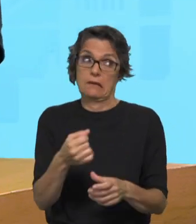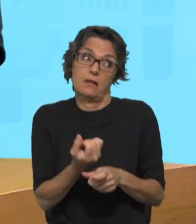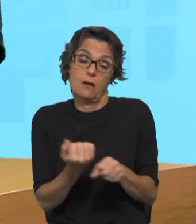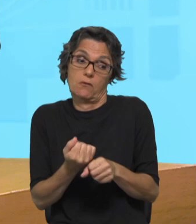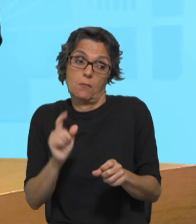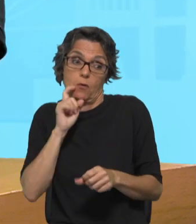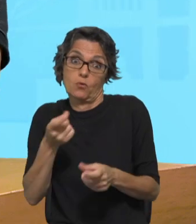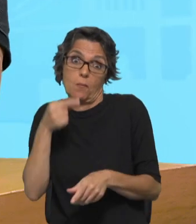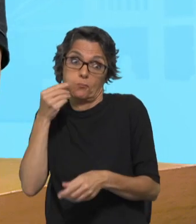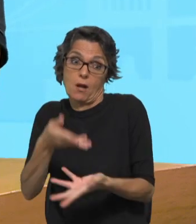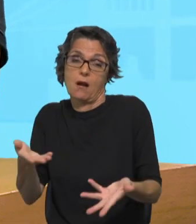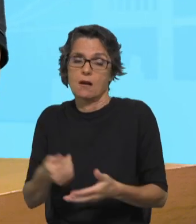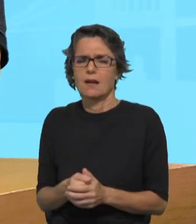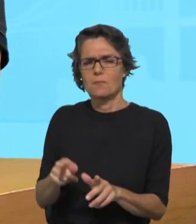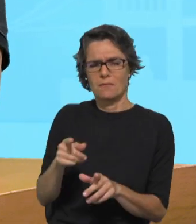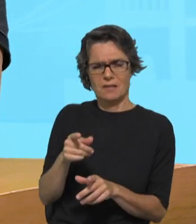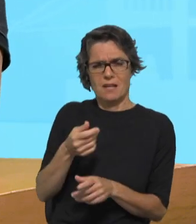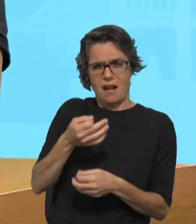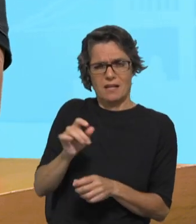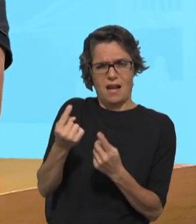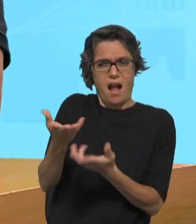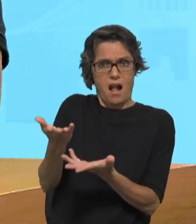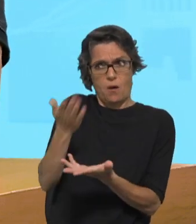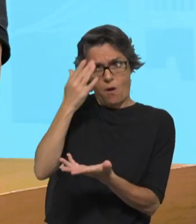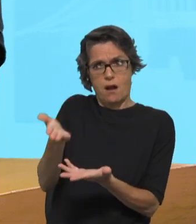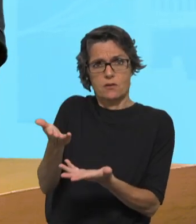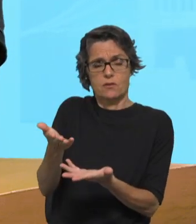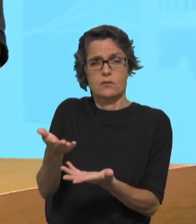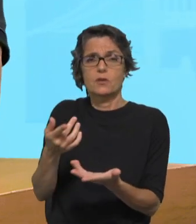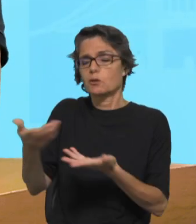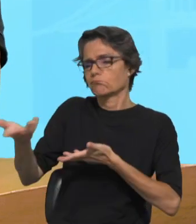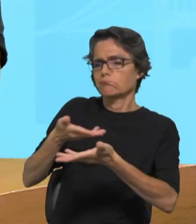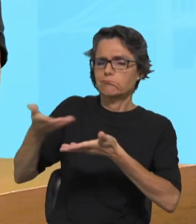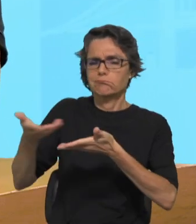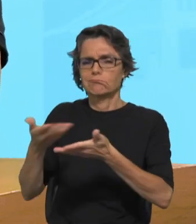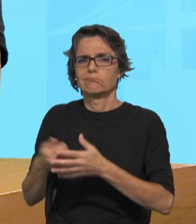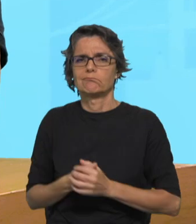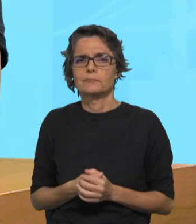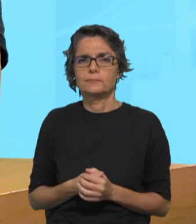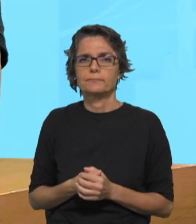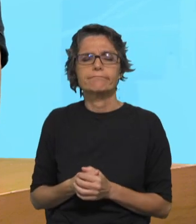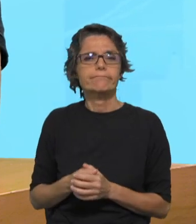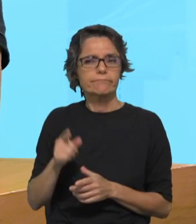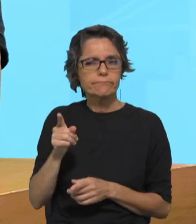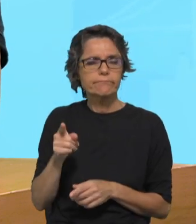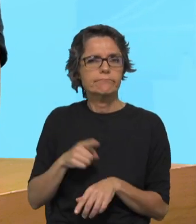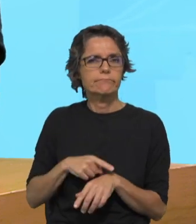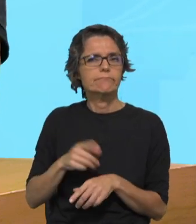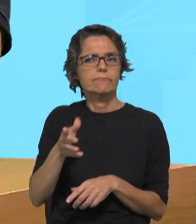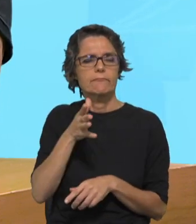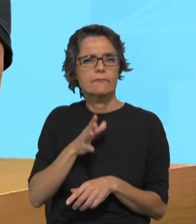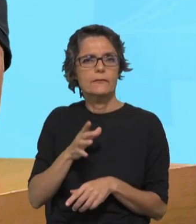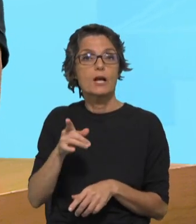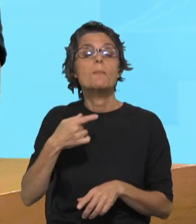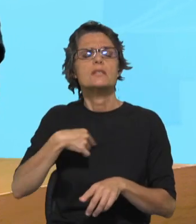tal. Mas você se calhar acredita em alguma coisa, disse-lhe eu. Então começámos na conversa e tal. E a uma certa altura, ele dizia assim, há uma coisa